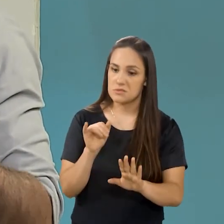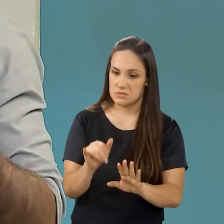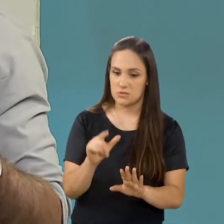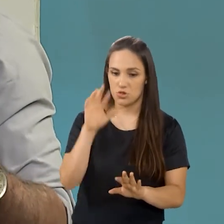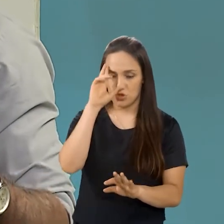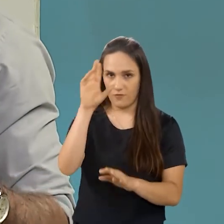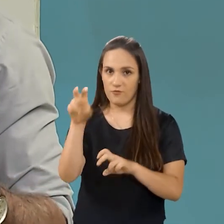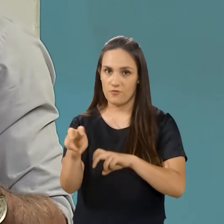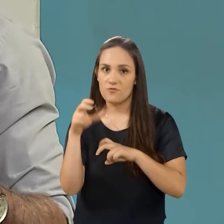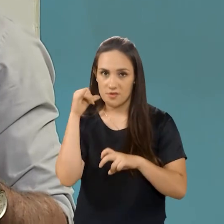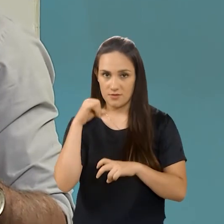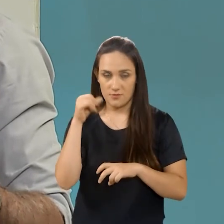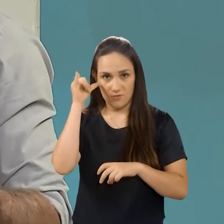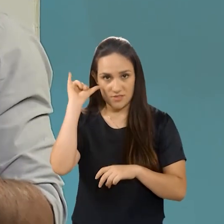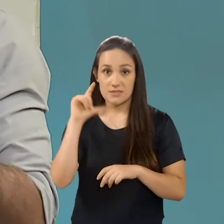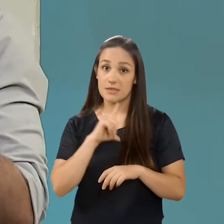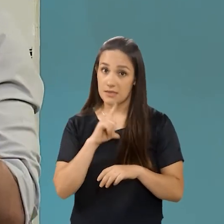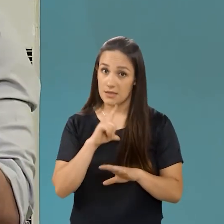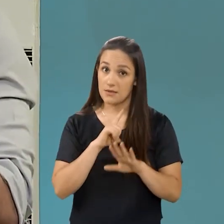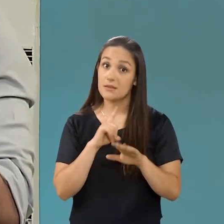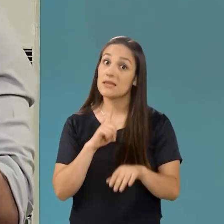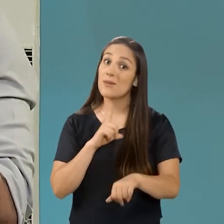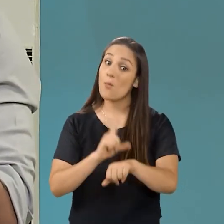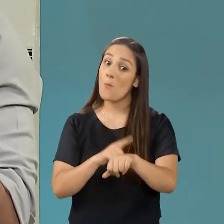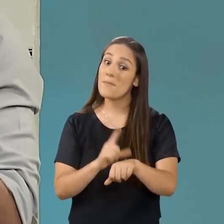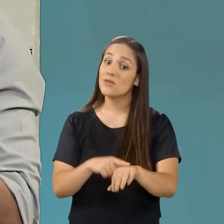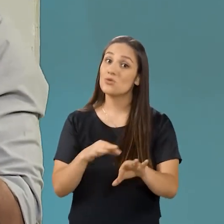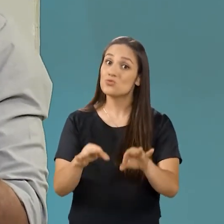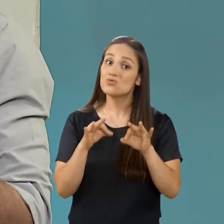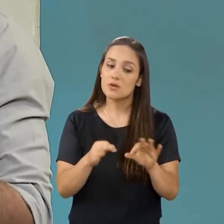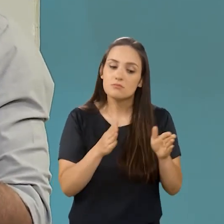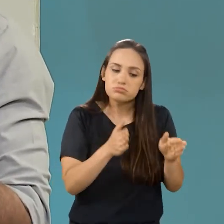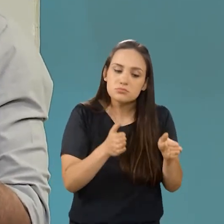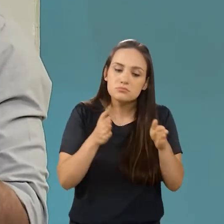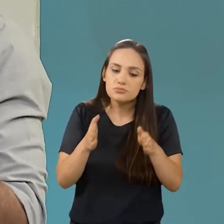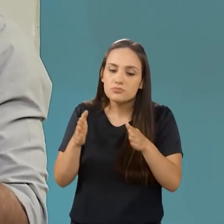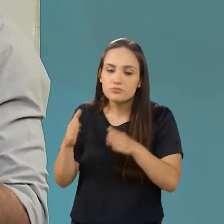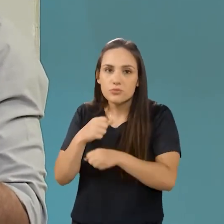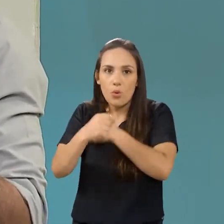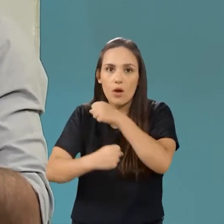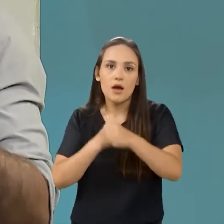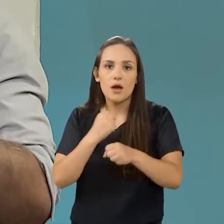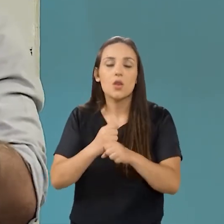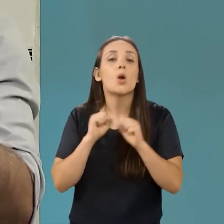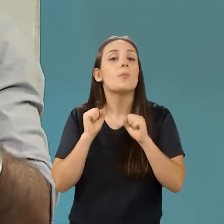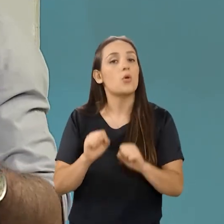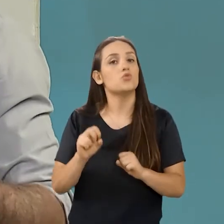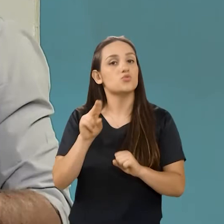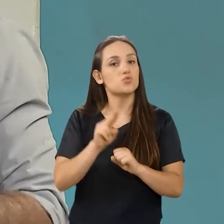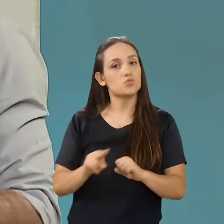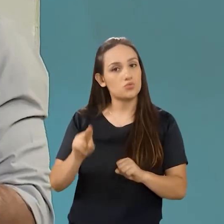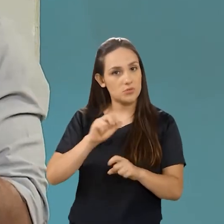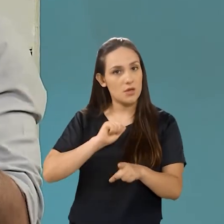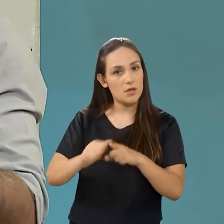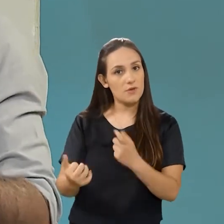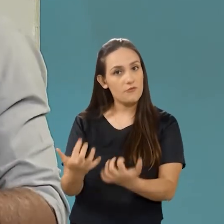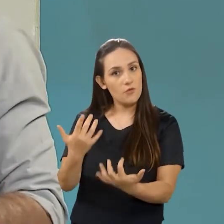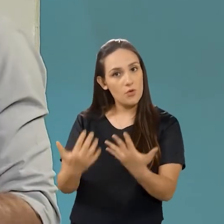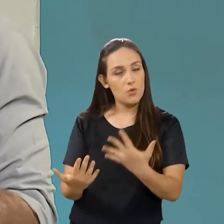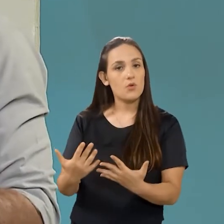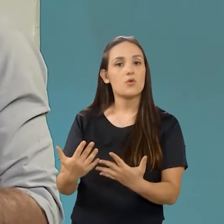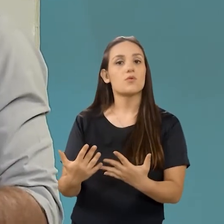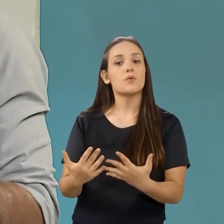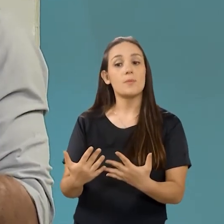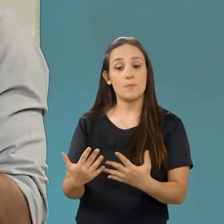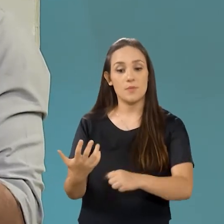em determinados períodos do ano, ele pode praticar o uso do fogo, como você comentou, que é para limpeza da pastagem, renovação